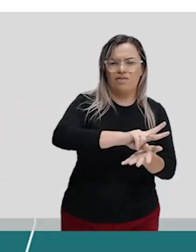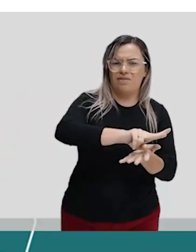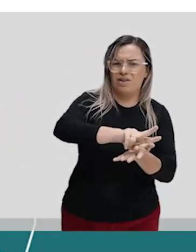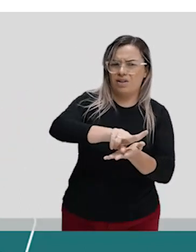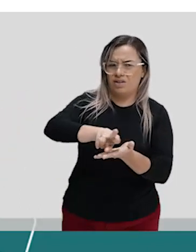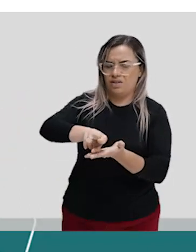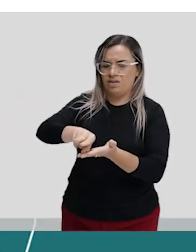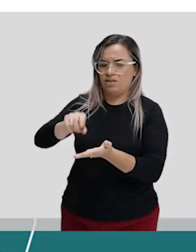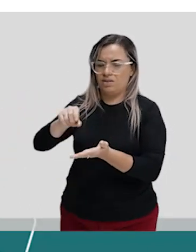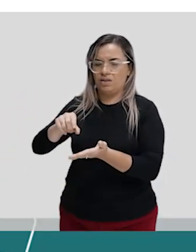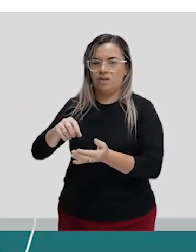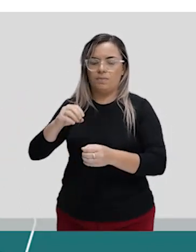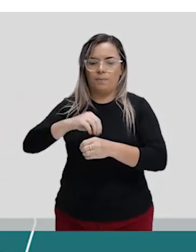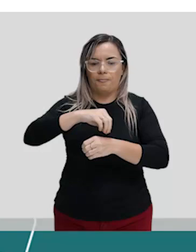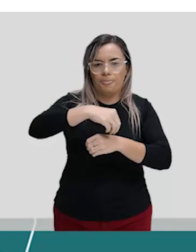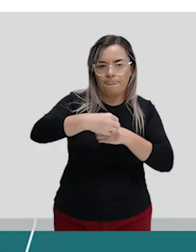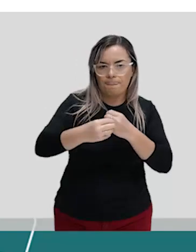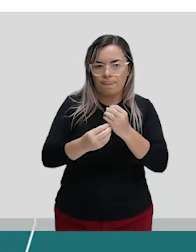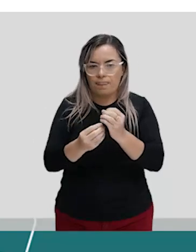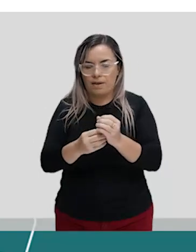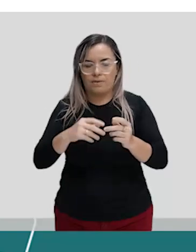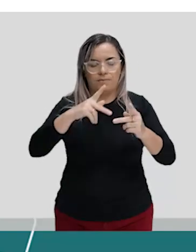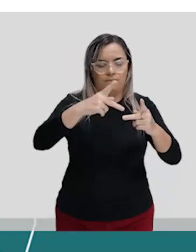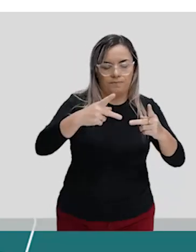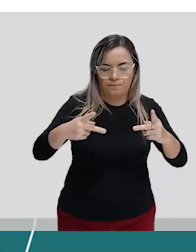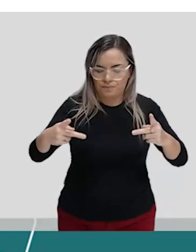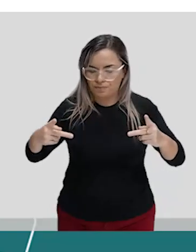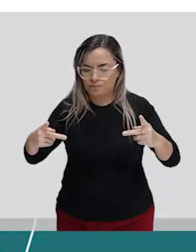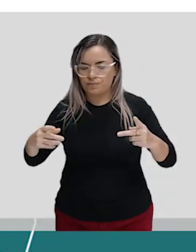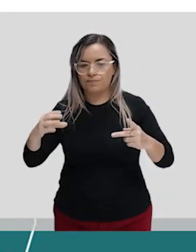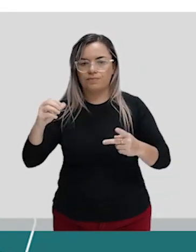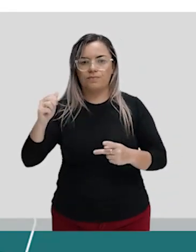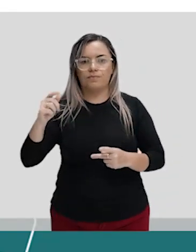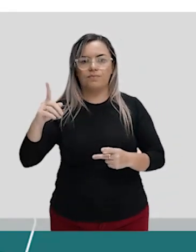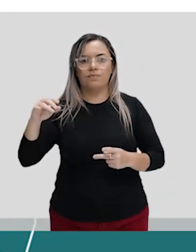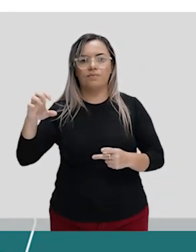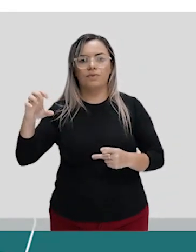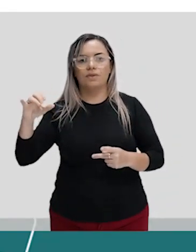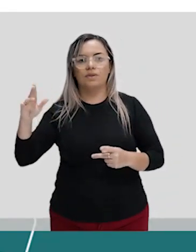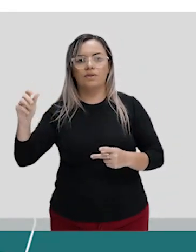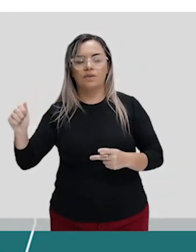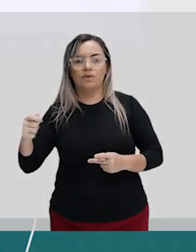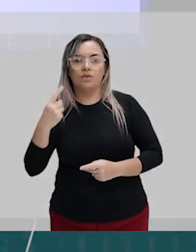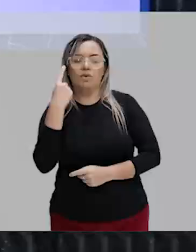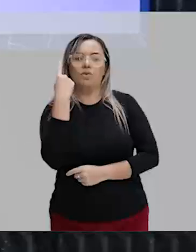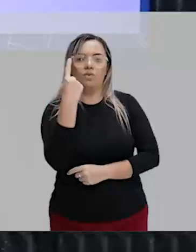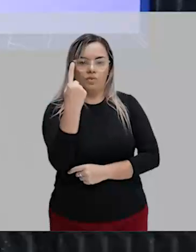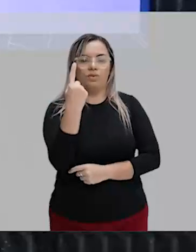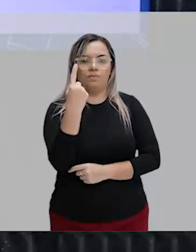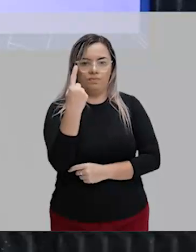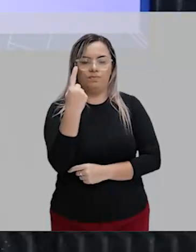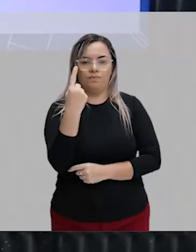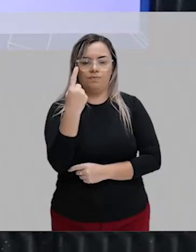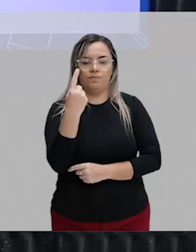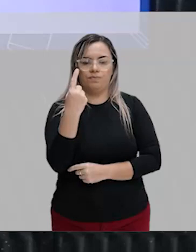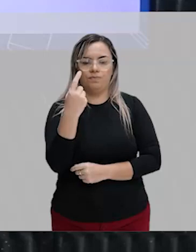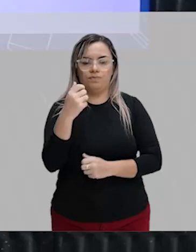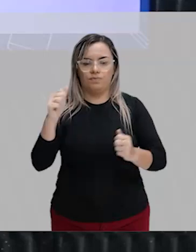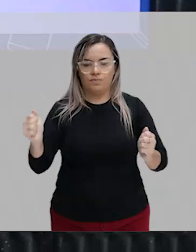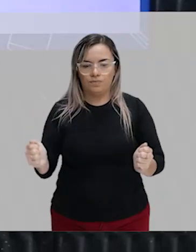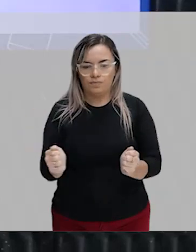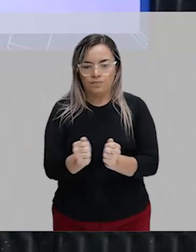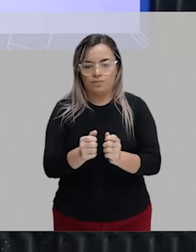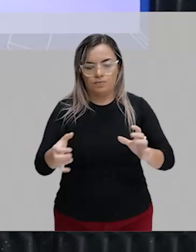proteína. Então, existem proteínas formadas por apenas uma única cadeia de aminoácidos. Nesse caso aqui,